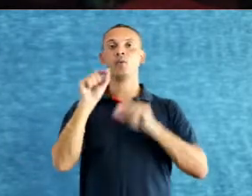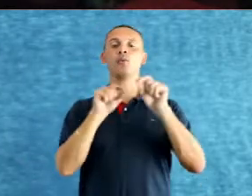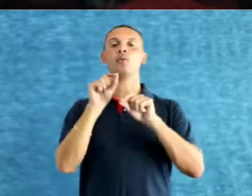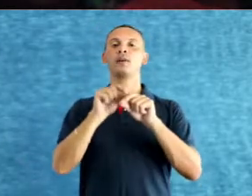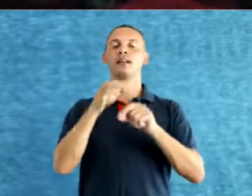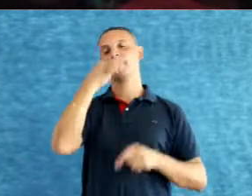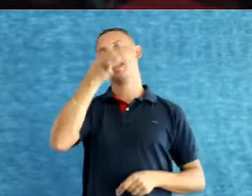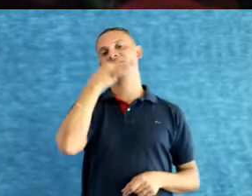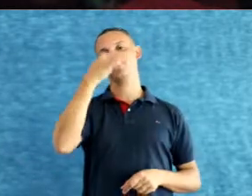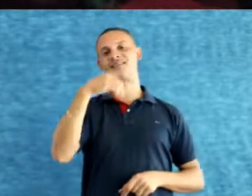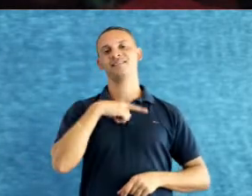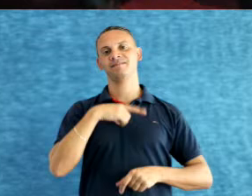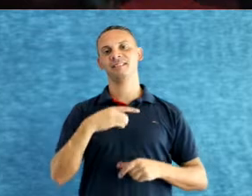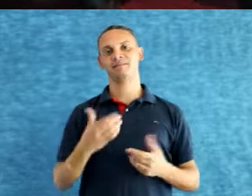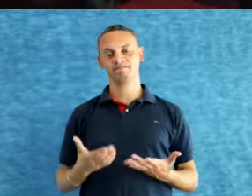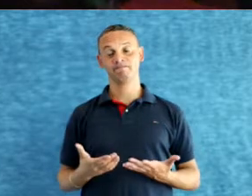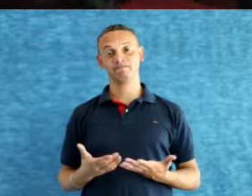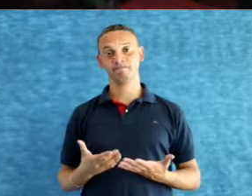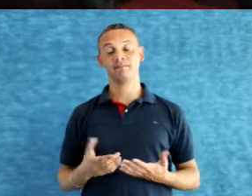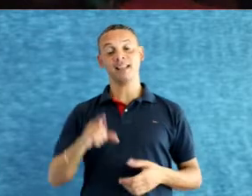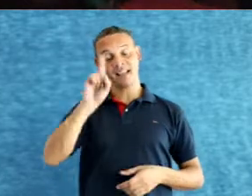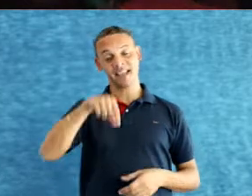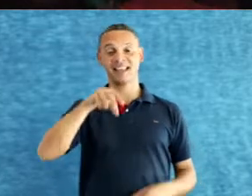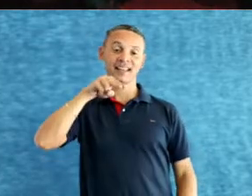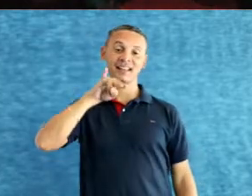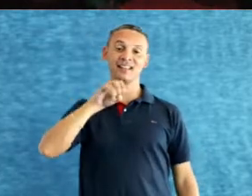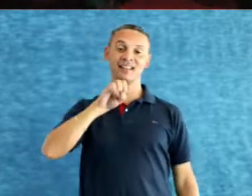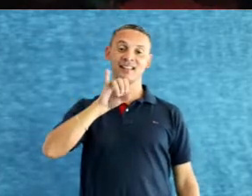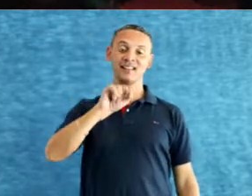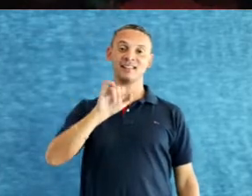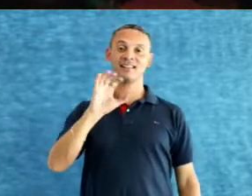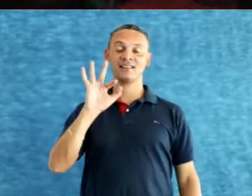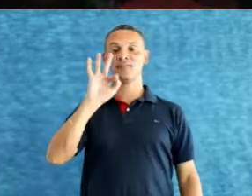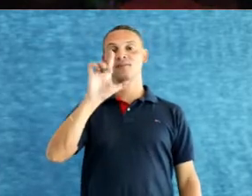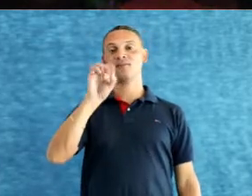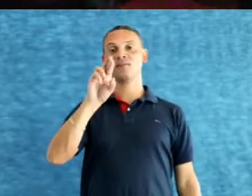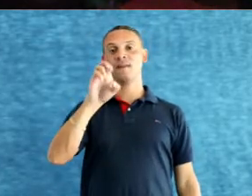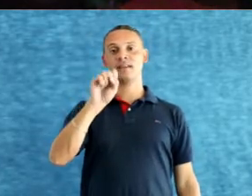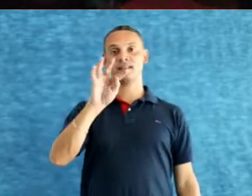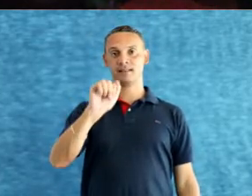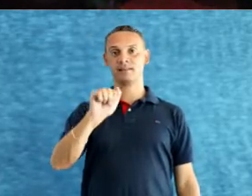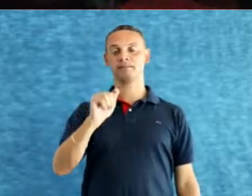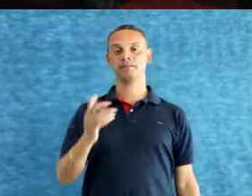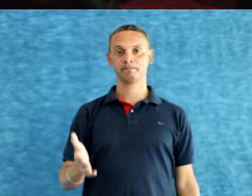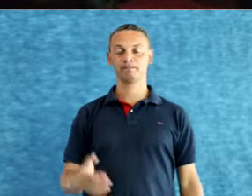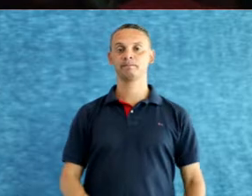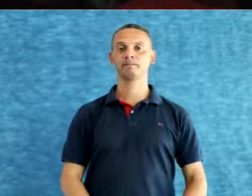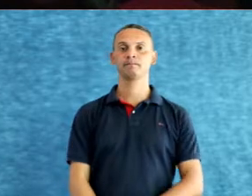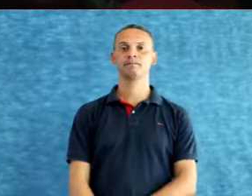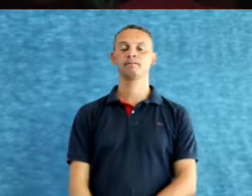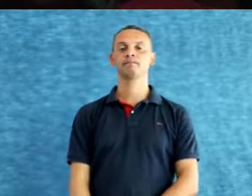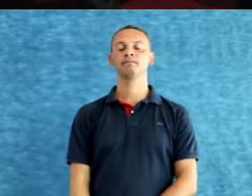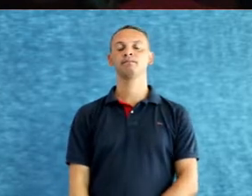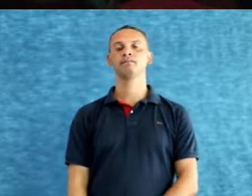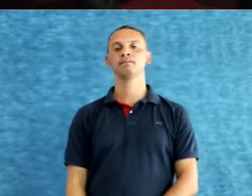sociedade mais tradicional. Por exemplo, no livro A Moreninha, do Macedo, A personagem, a moreninha mesmo, que